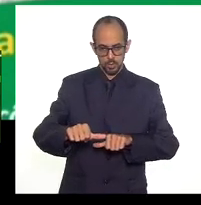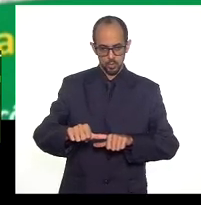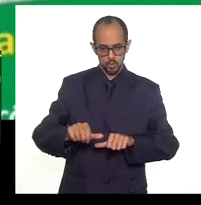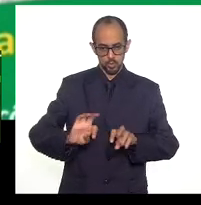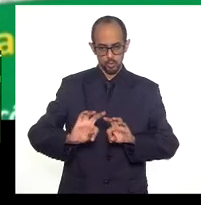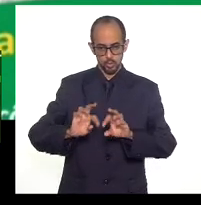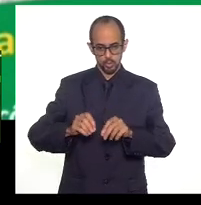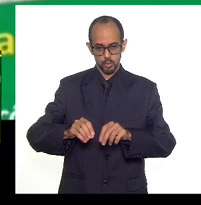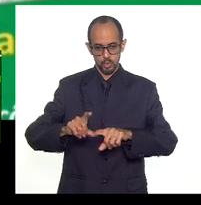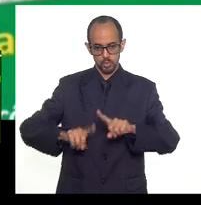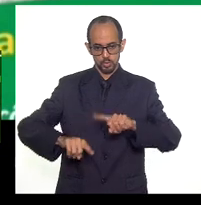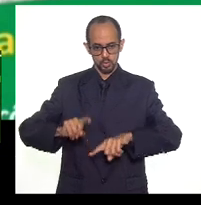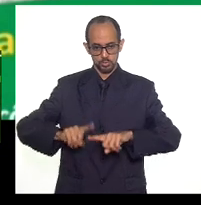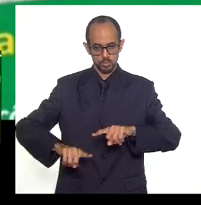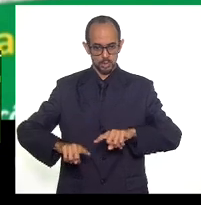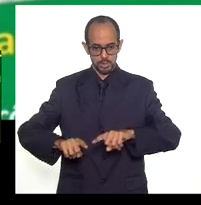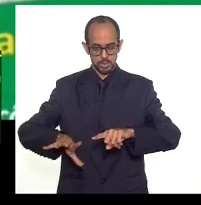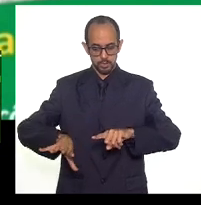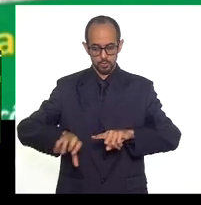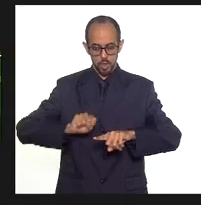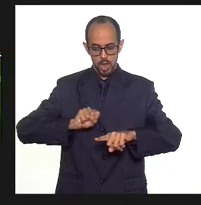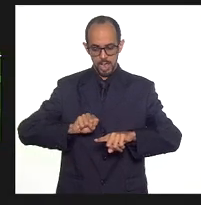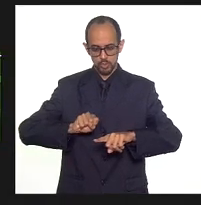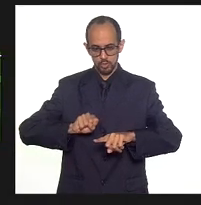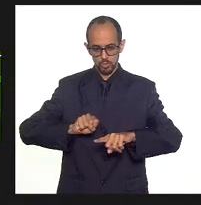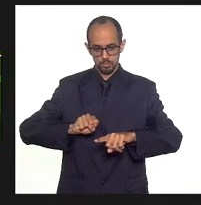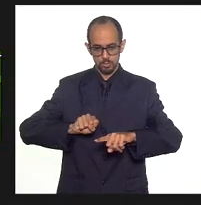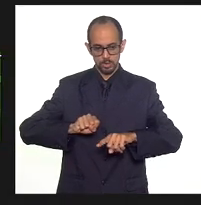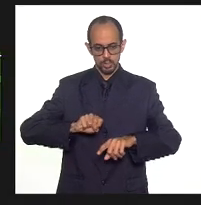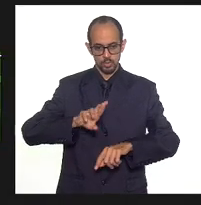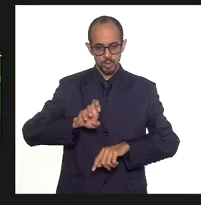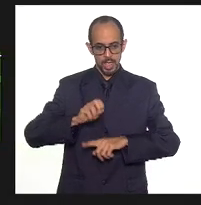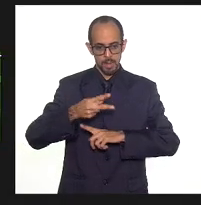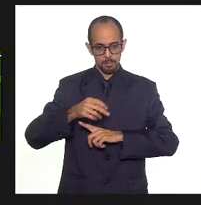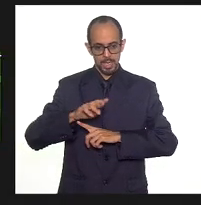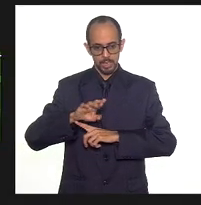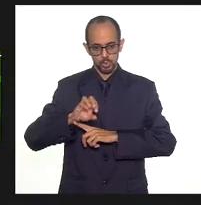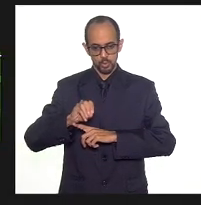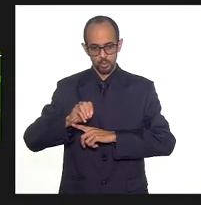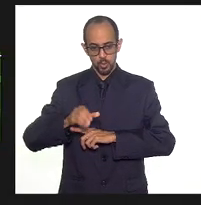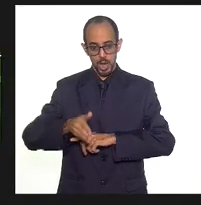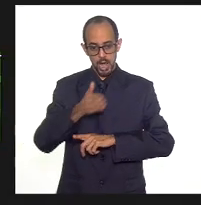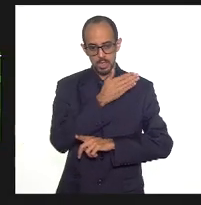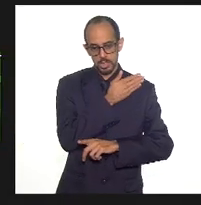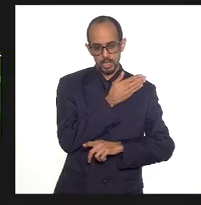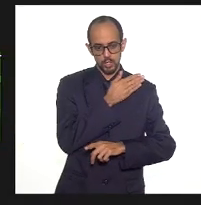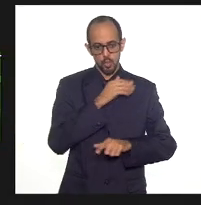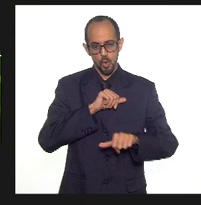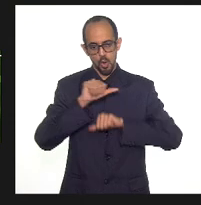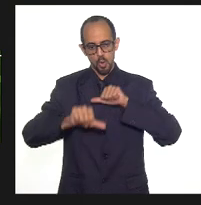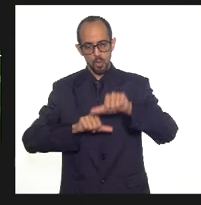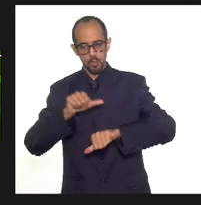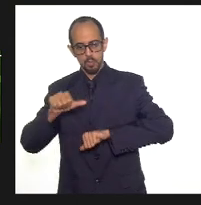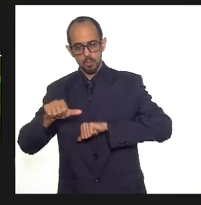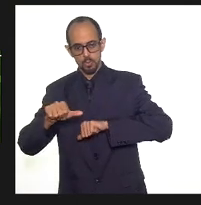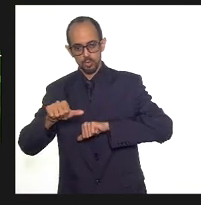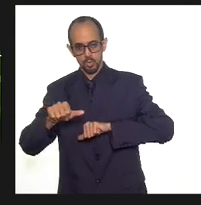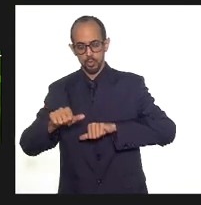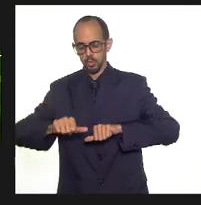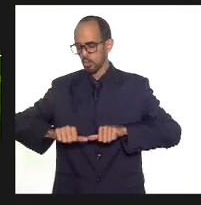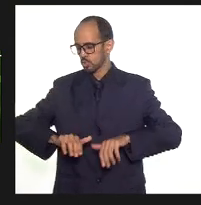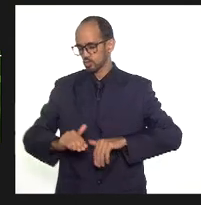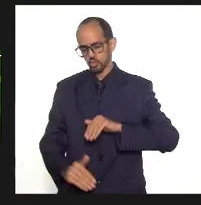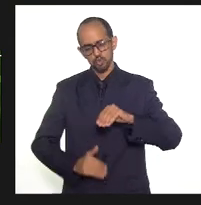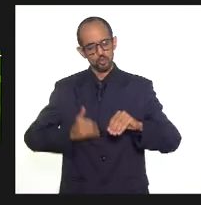admitidos no Repetro anterior migraram, né, sobretudo bens permanentes,